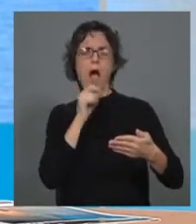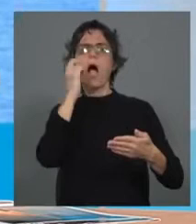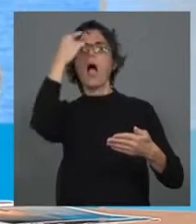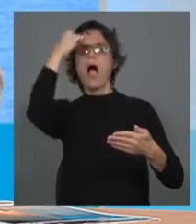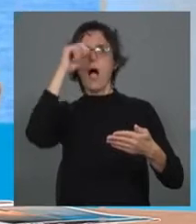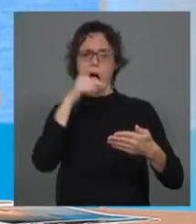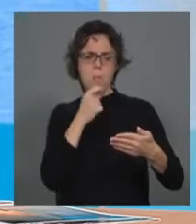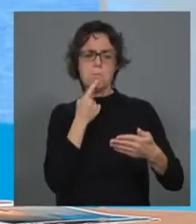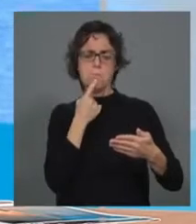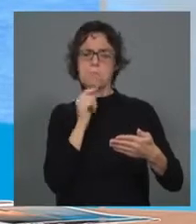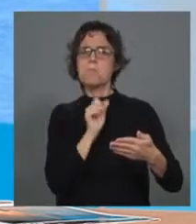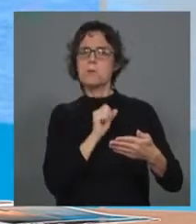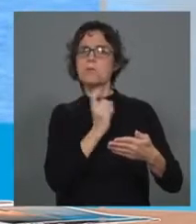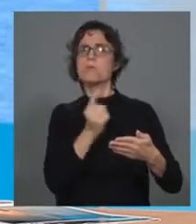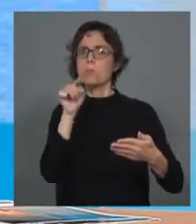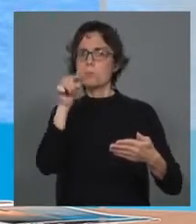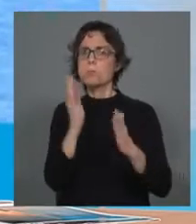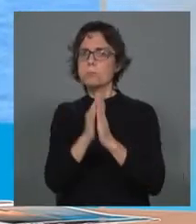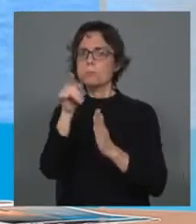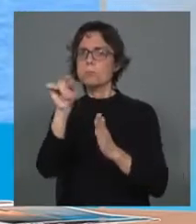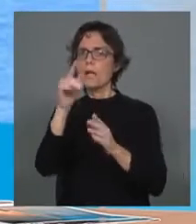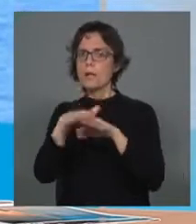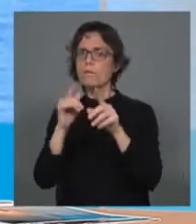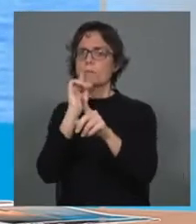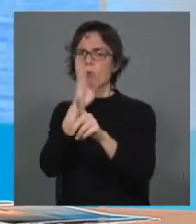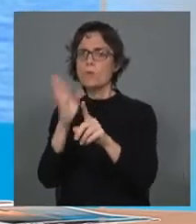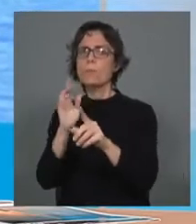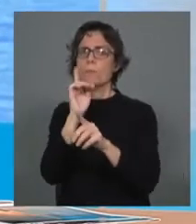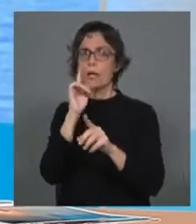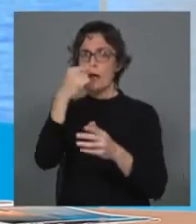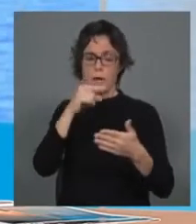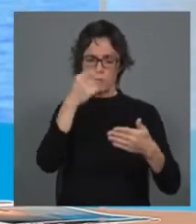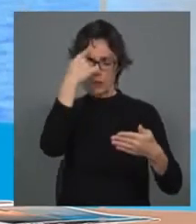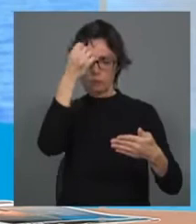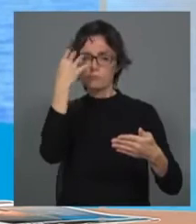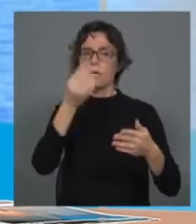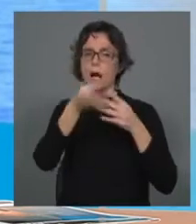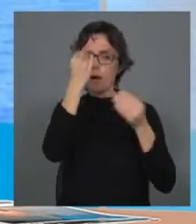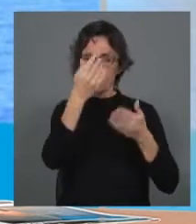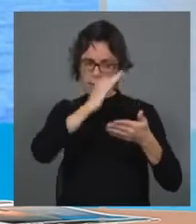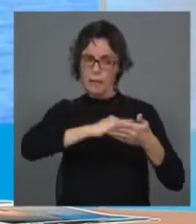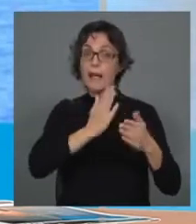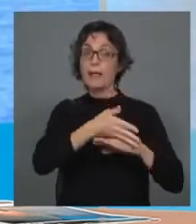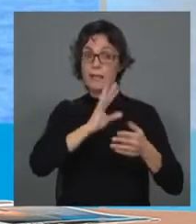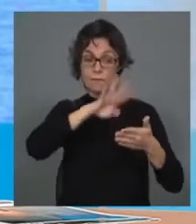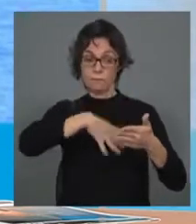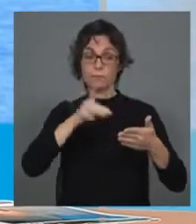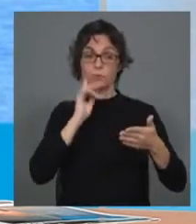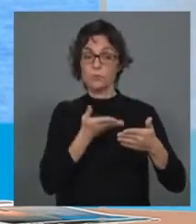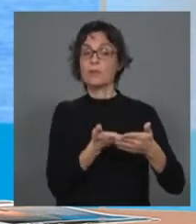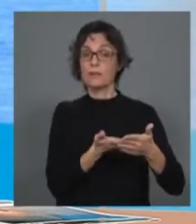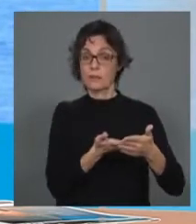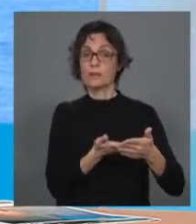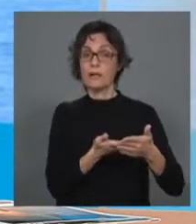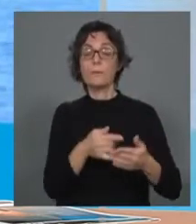porquê de certos procedimentos diferentes, porquê de certas atividades diferenciadas nestes dias. Então, é muito comum que